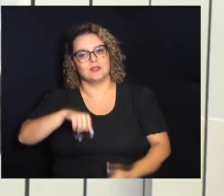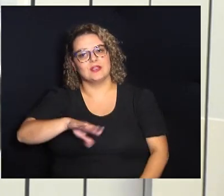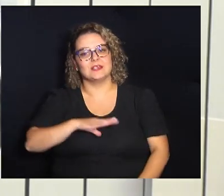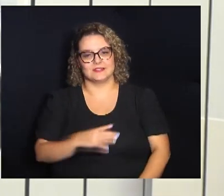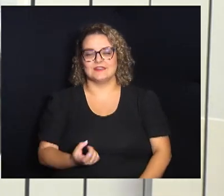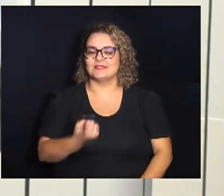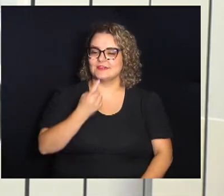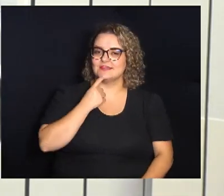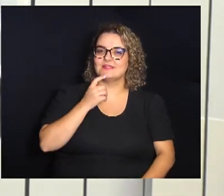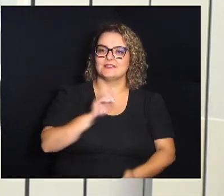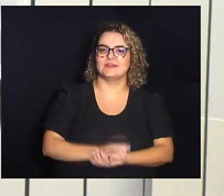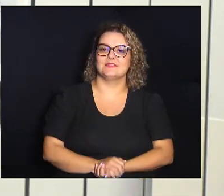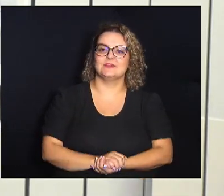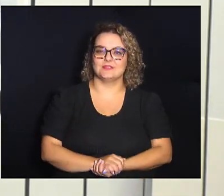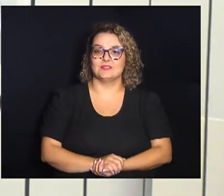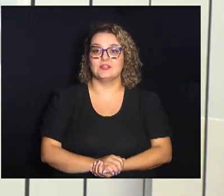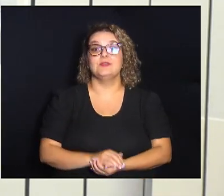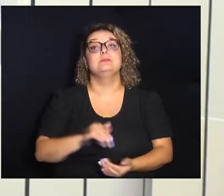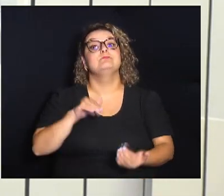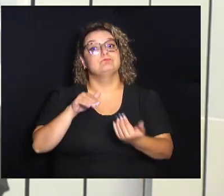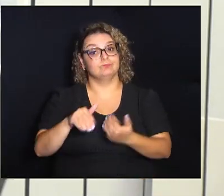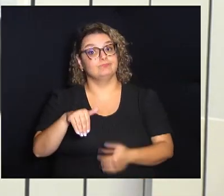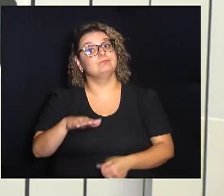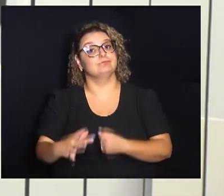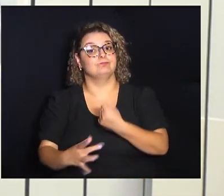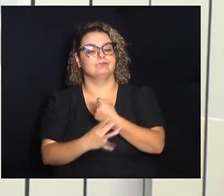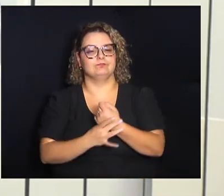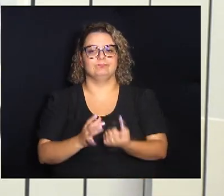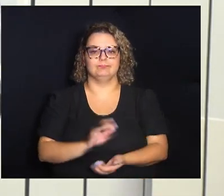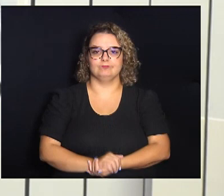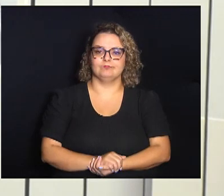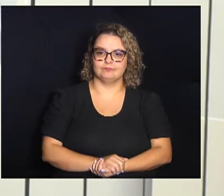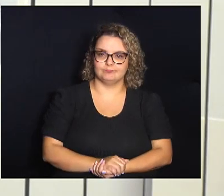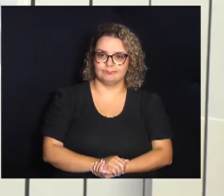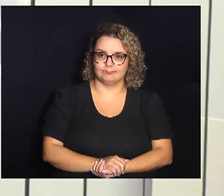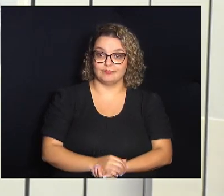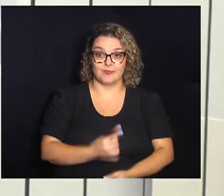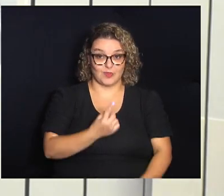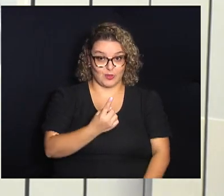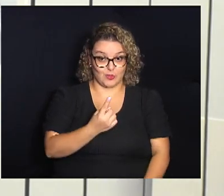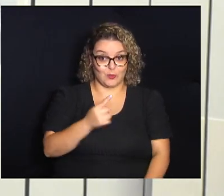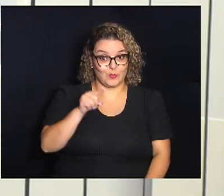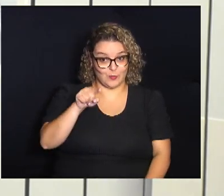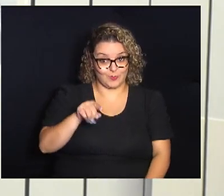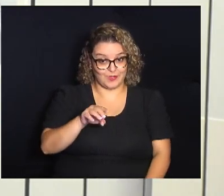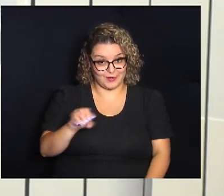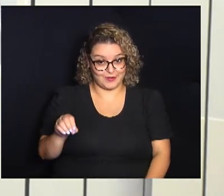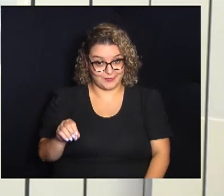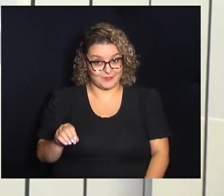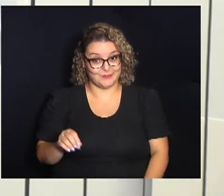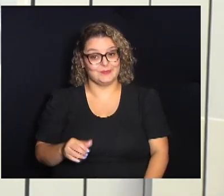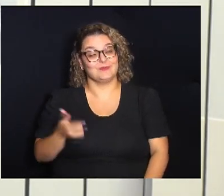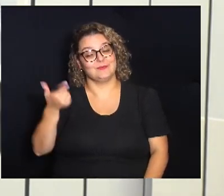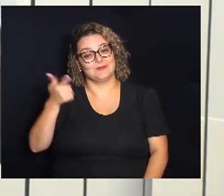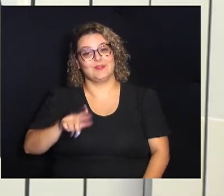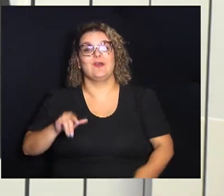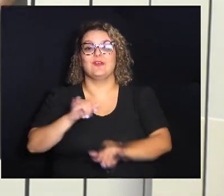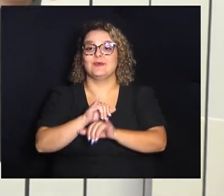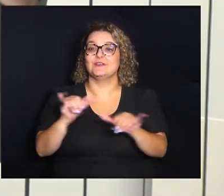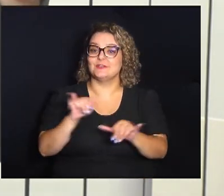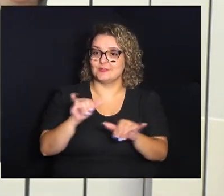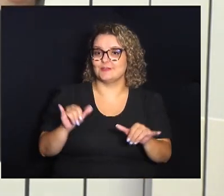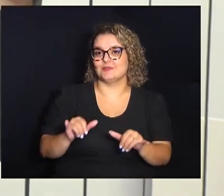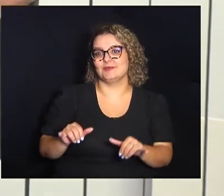cidade de Campinas por um trânsito mais seguro. Bom, 13h, vamos com as notícias da metrópole de Campinas.